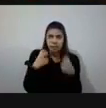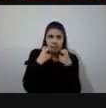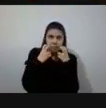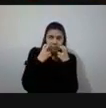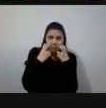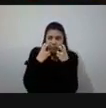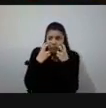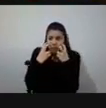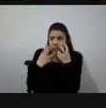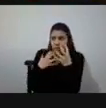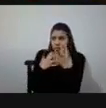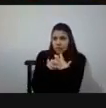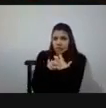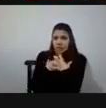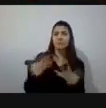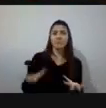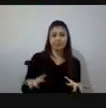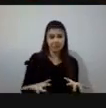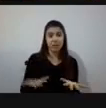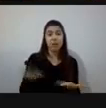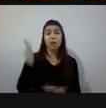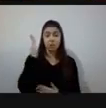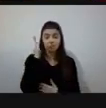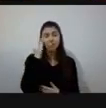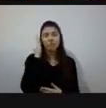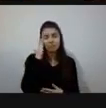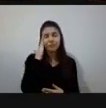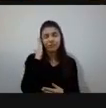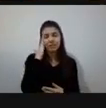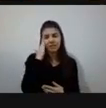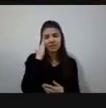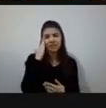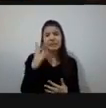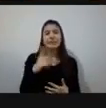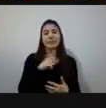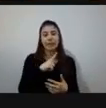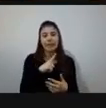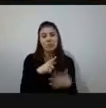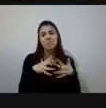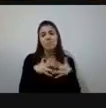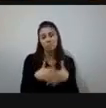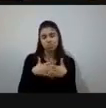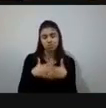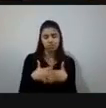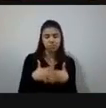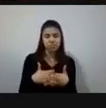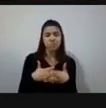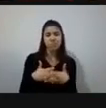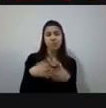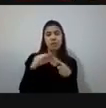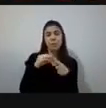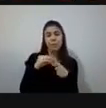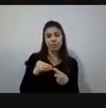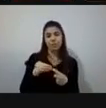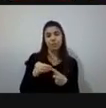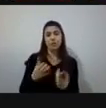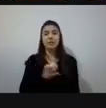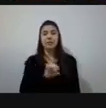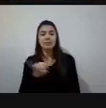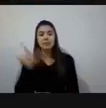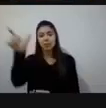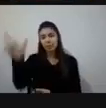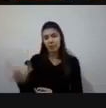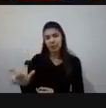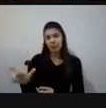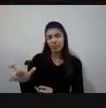disso. A gente gera essa confusão, principalmente quando é uma pessoa de confiança, obviamente gera uma